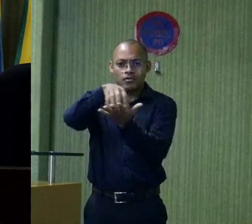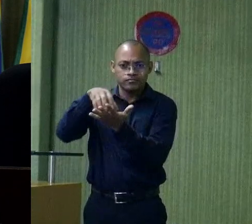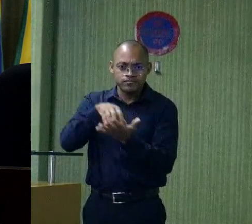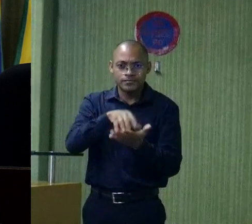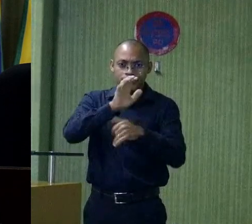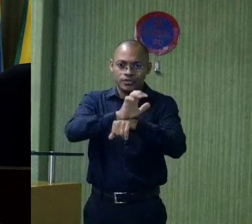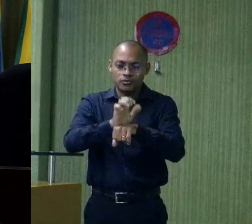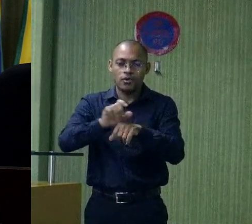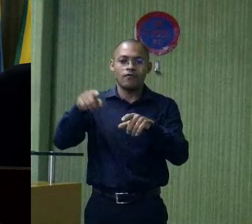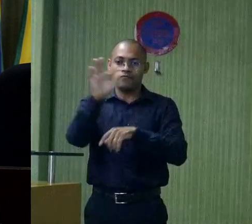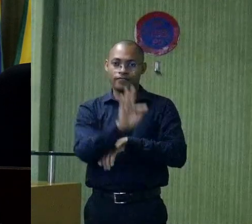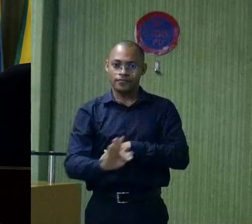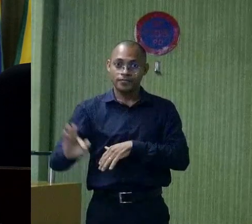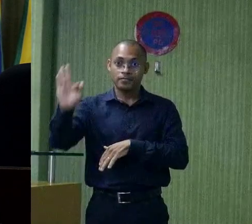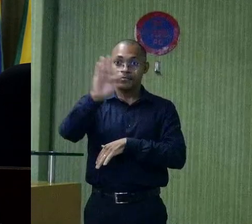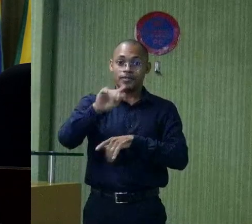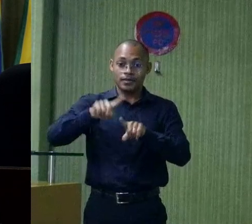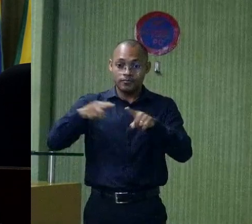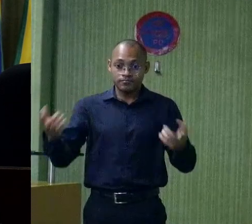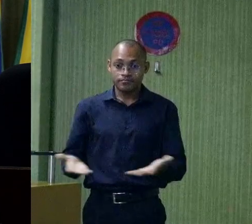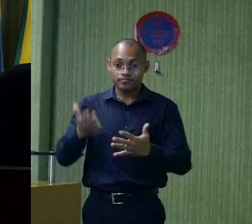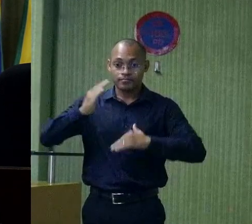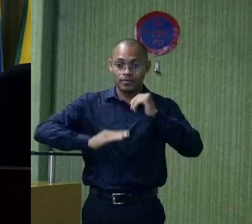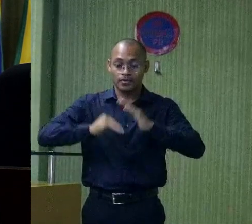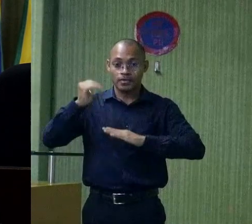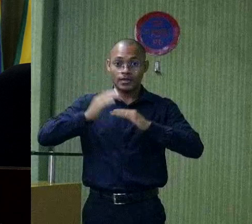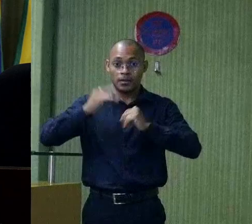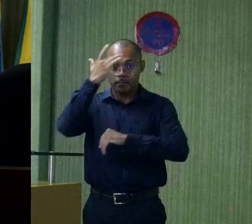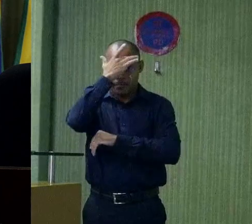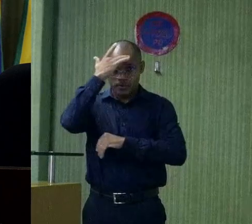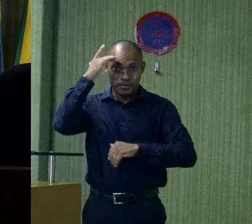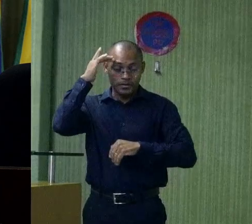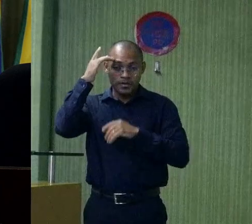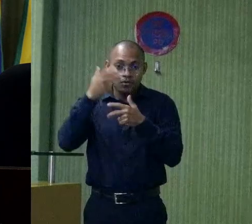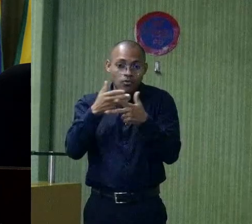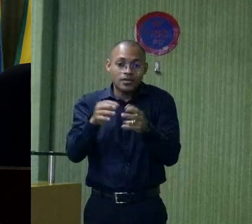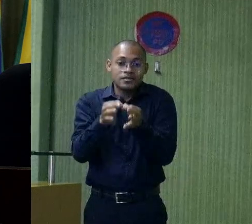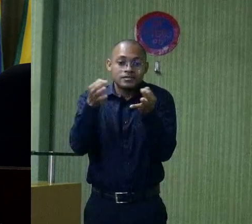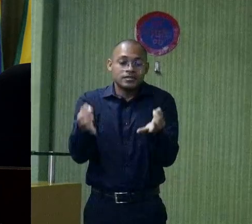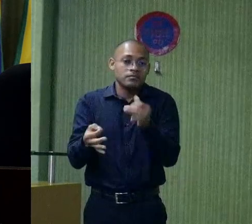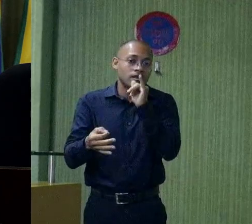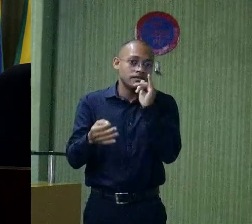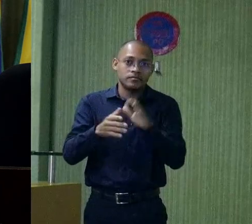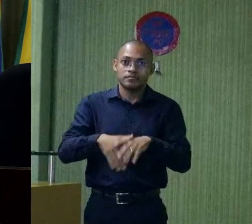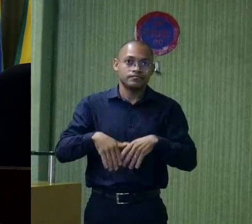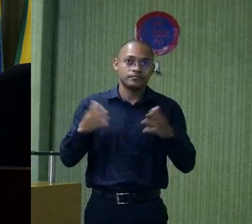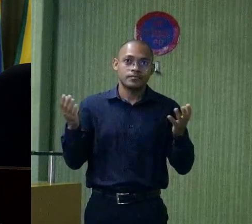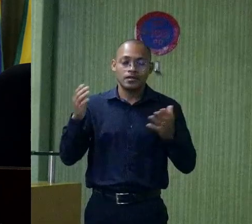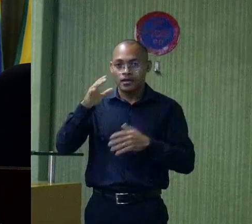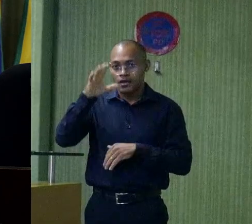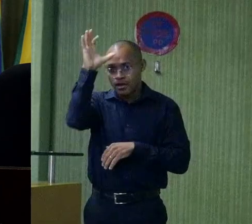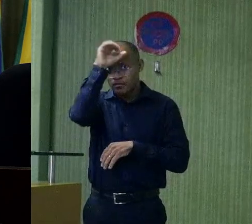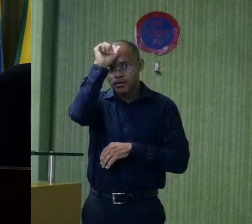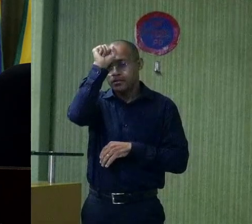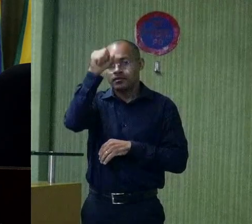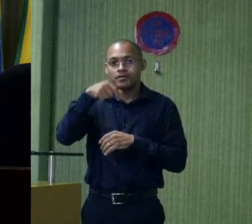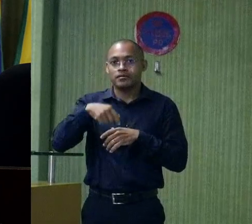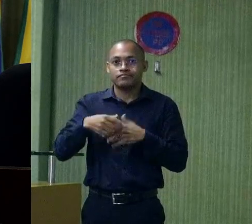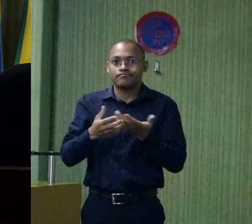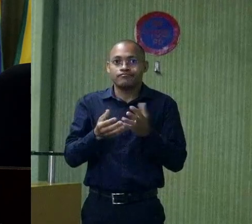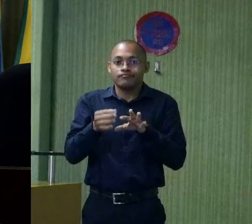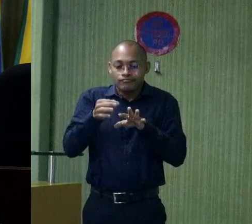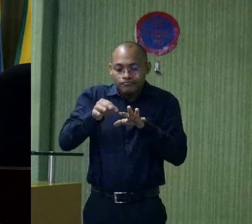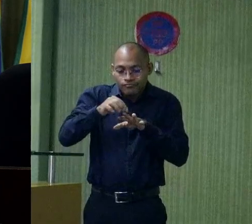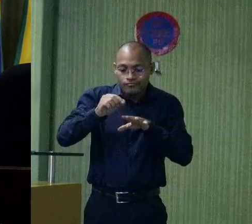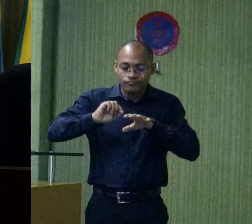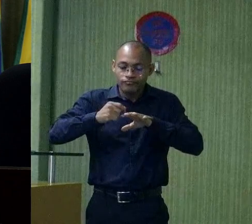profissionalizante ela vai profissionalizar pessoas para questões simples como aprender a a a a a fazer unha a